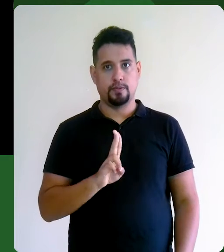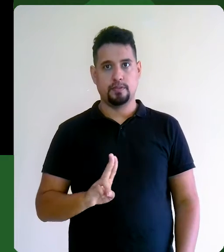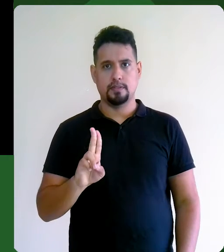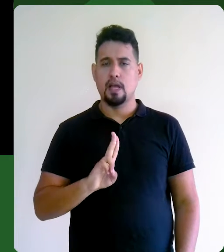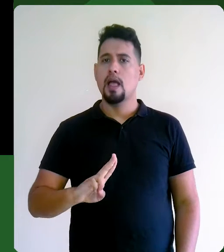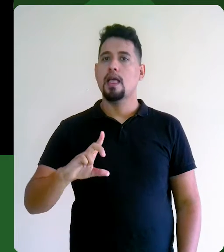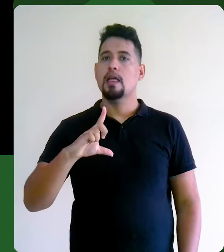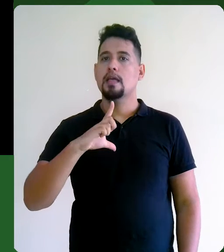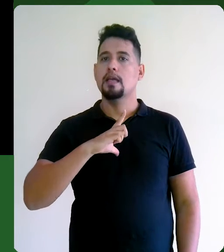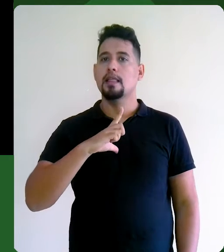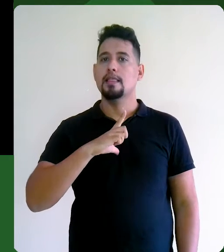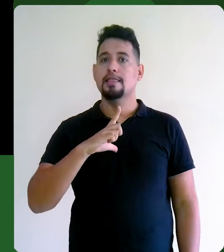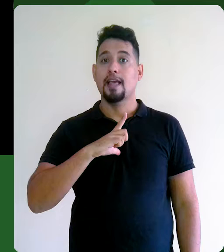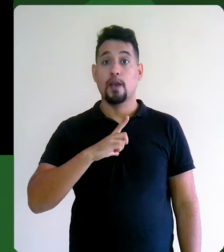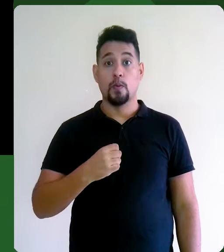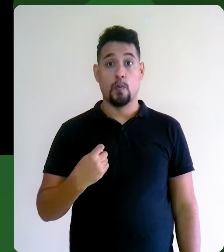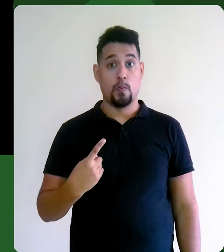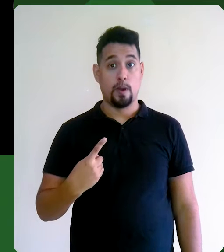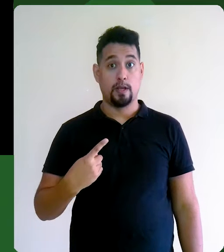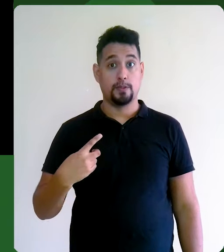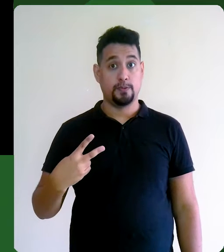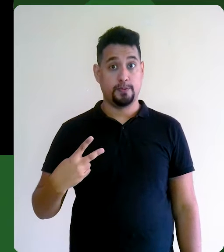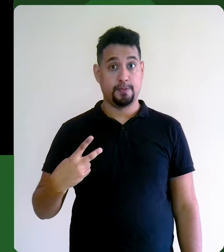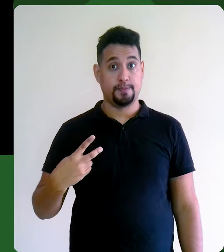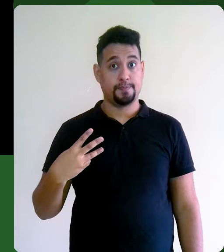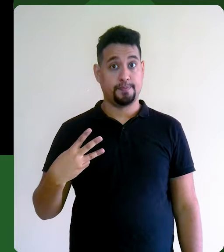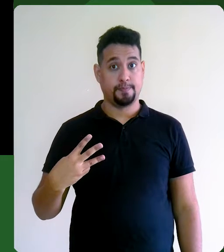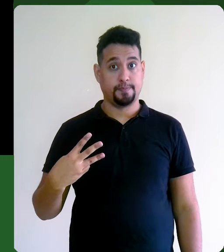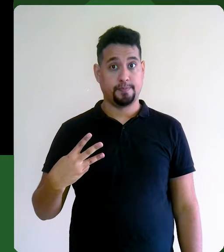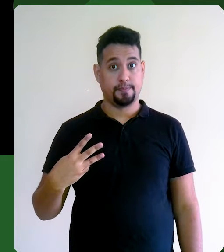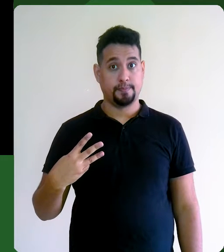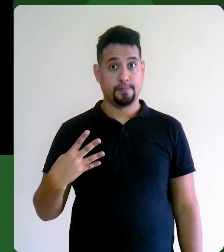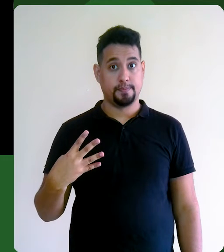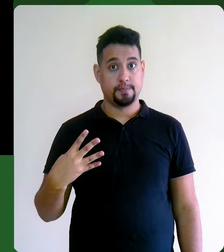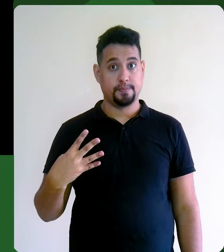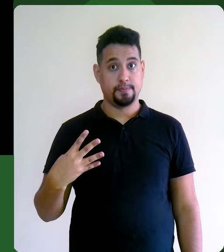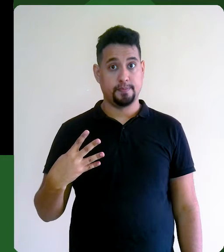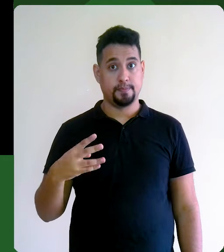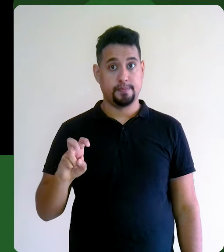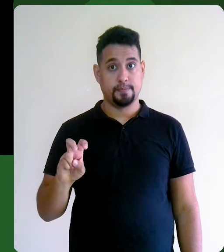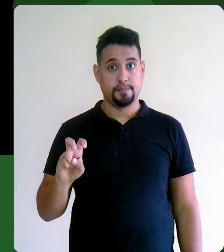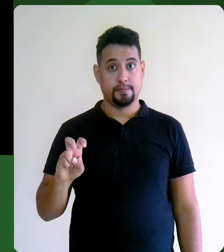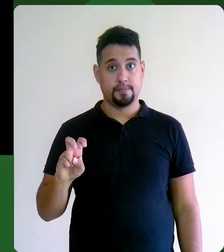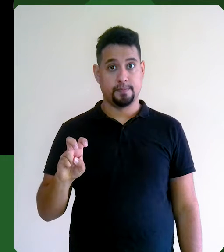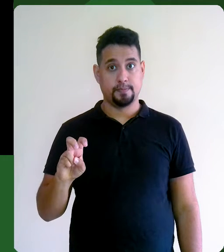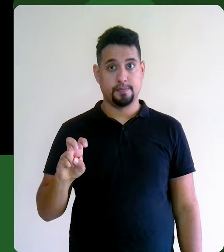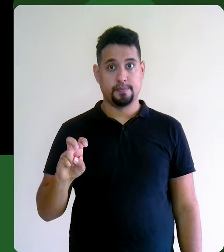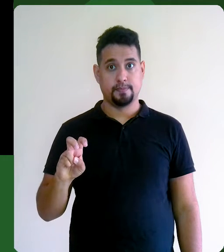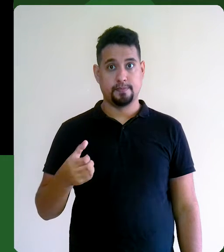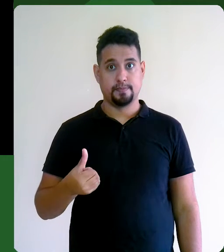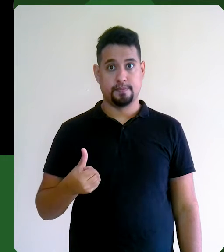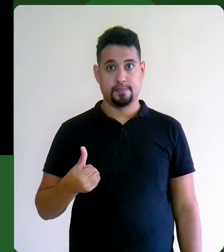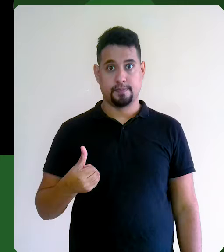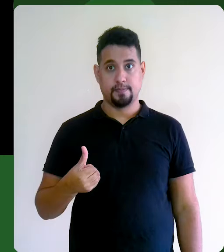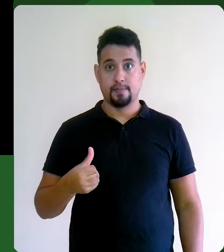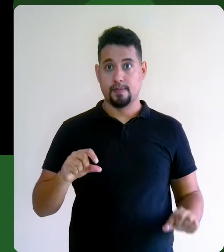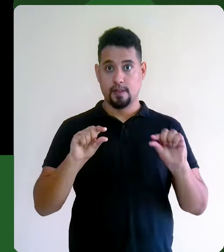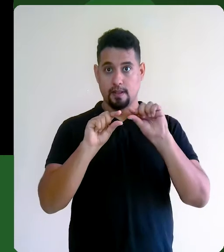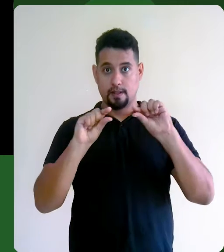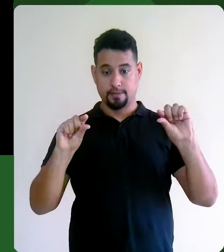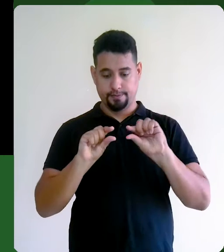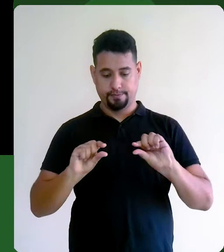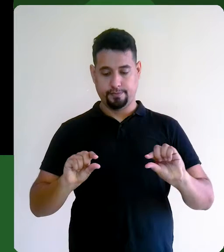E ele possui 1, 2, 3, 4, 5,